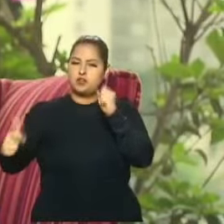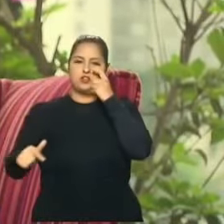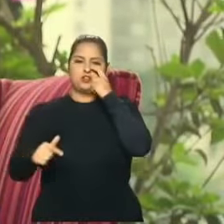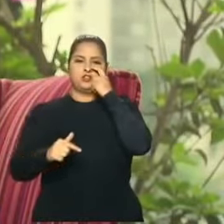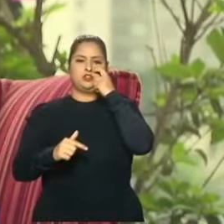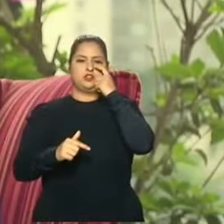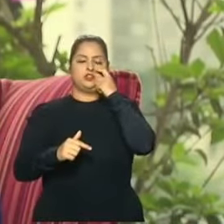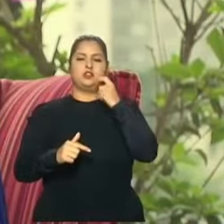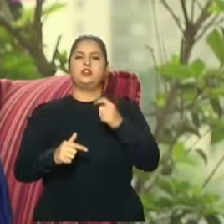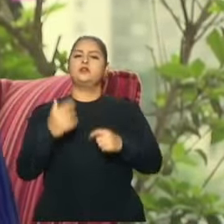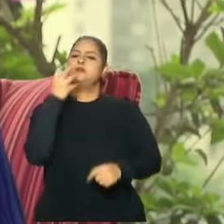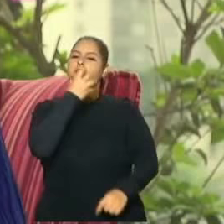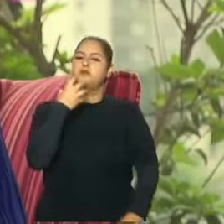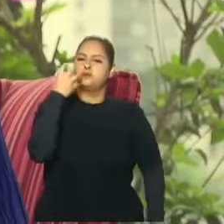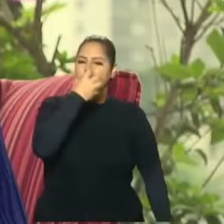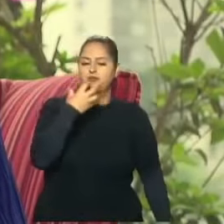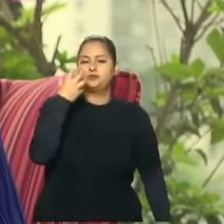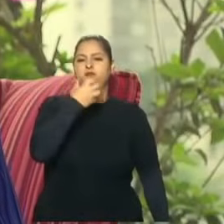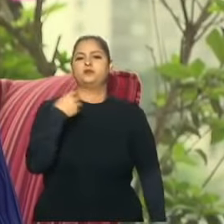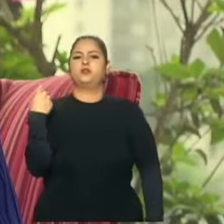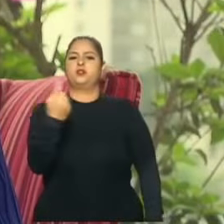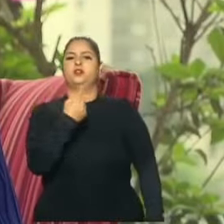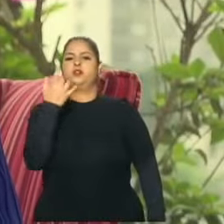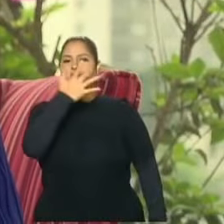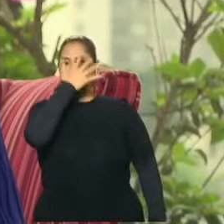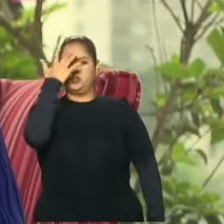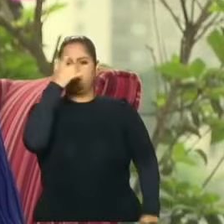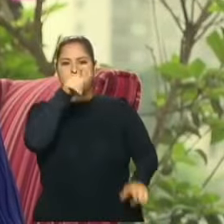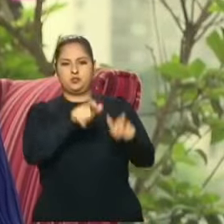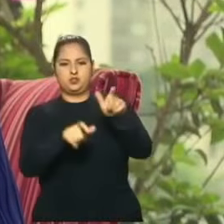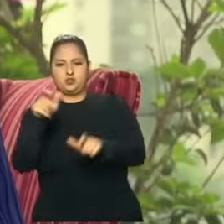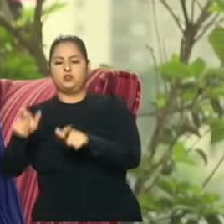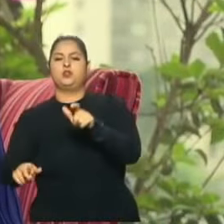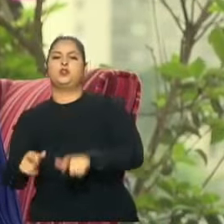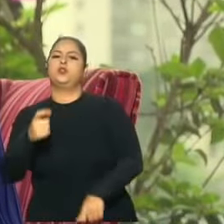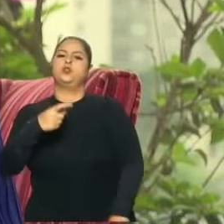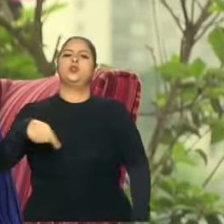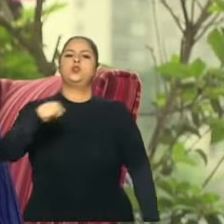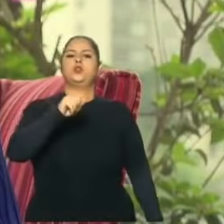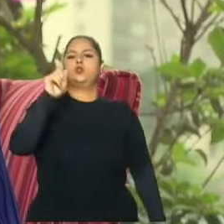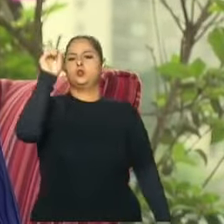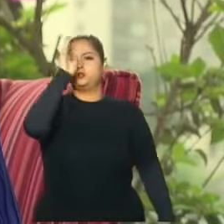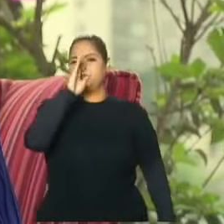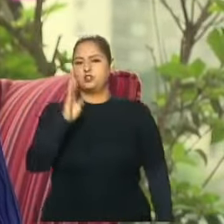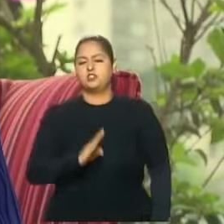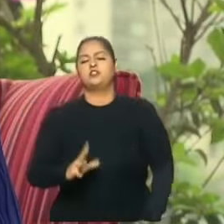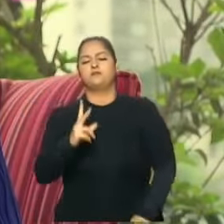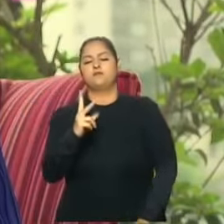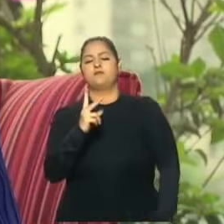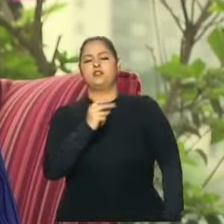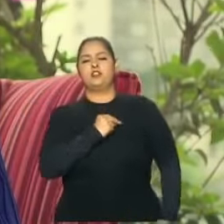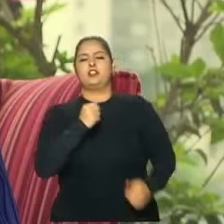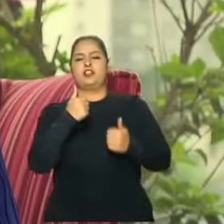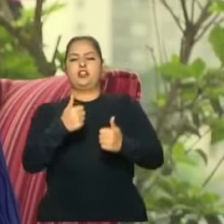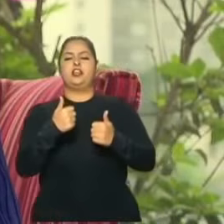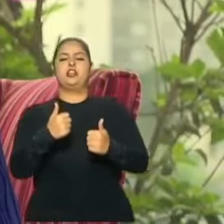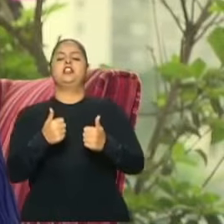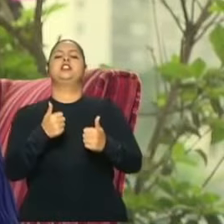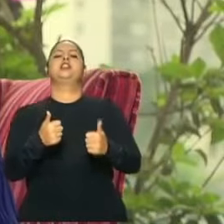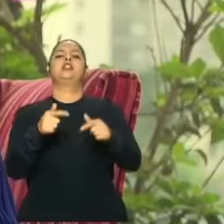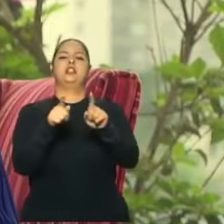mais músicas para o nosso público, que o nosso Brasil merece.